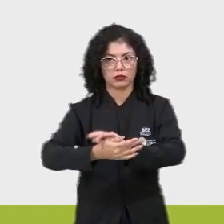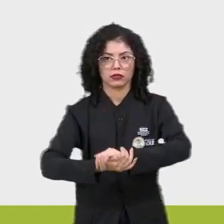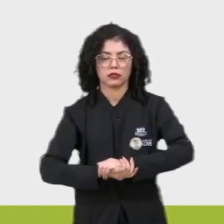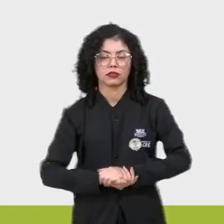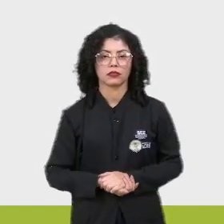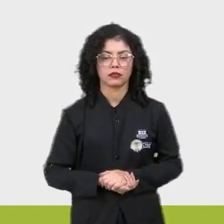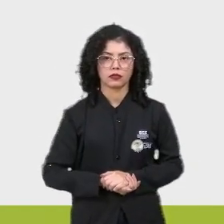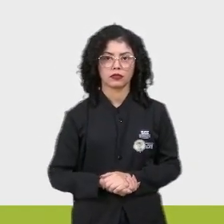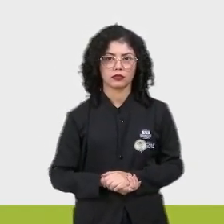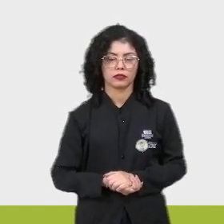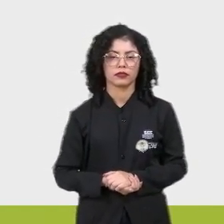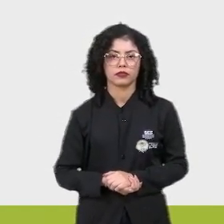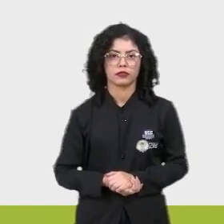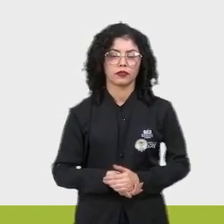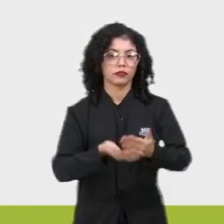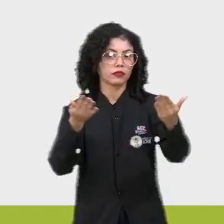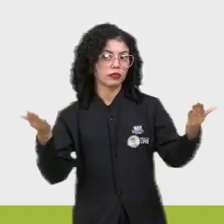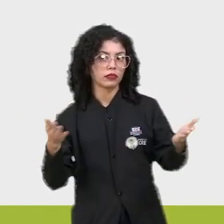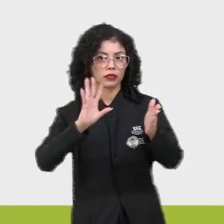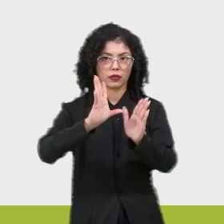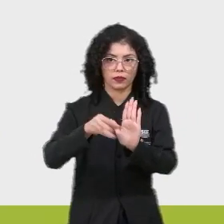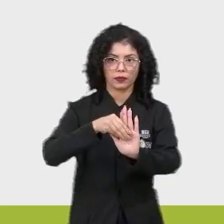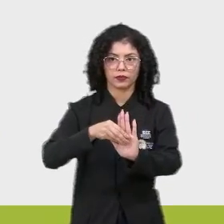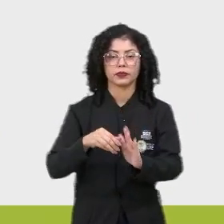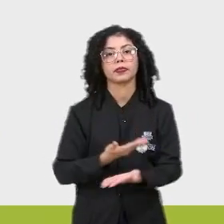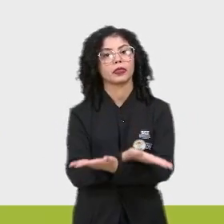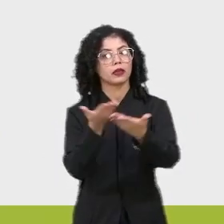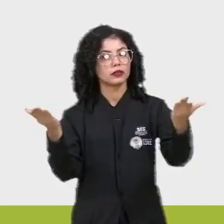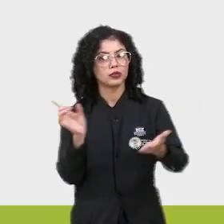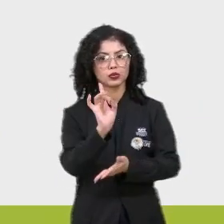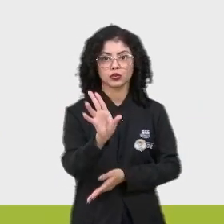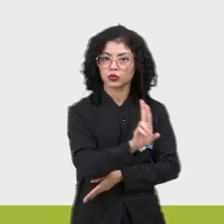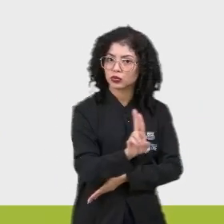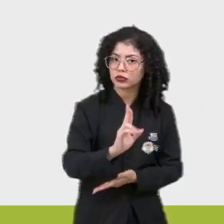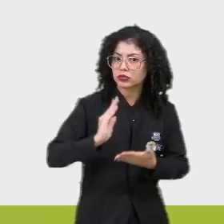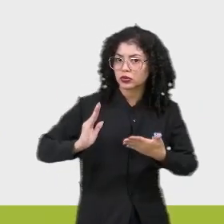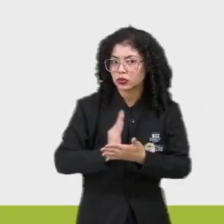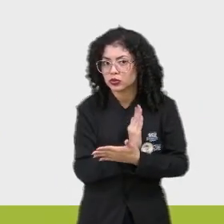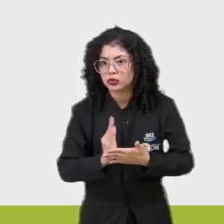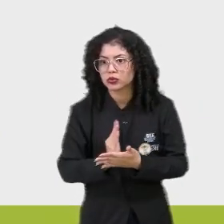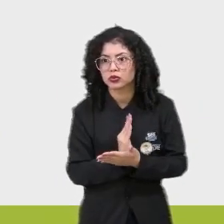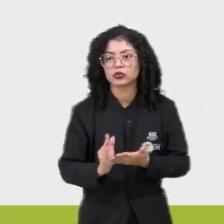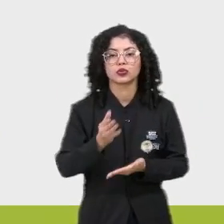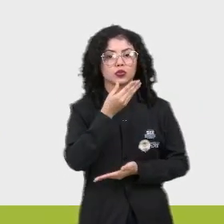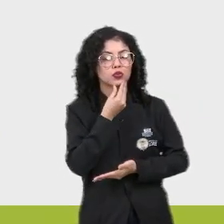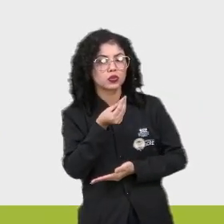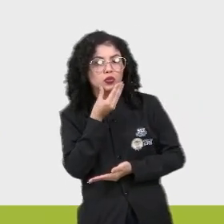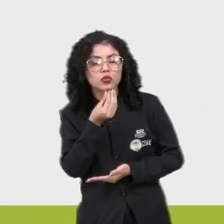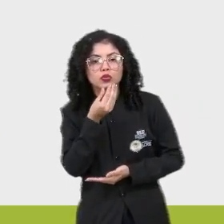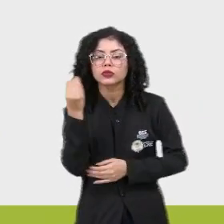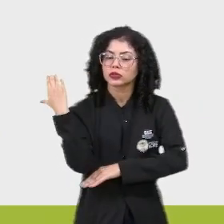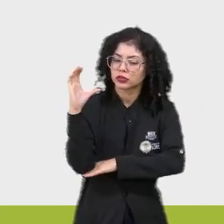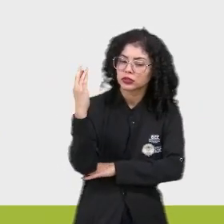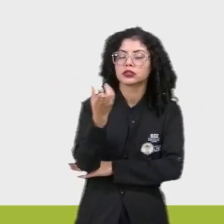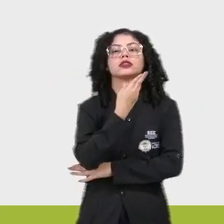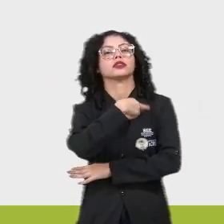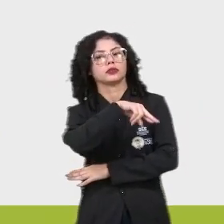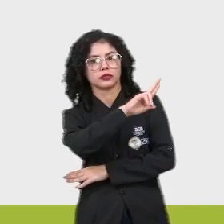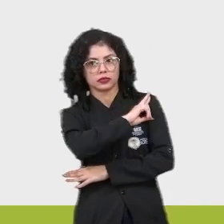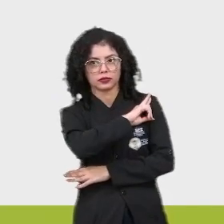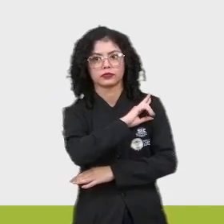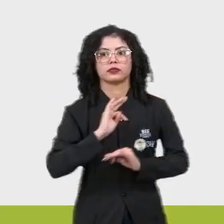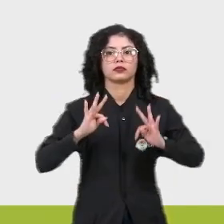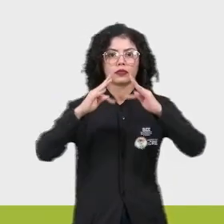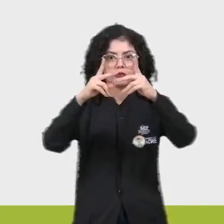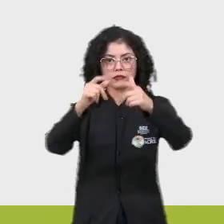conforme as suas propriedades. Coloquei aqui para vocês somente o nome de alguns desses cientistas responsáveis